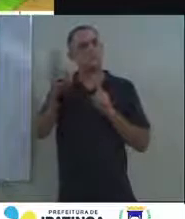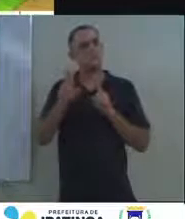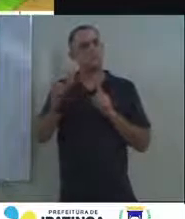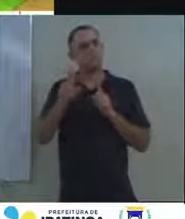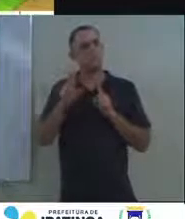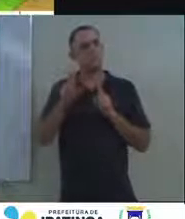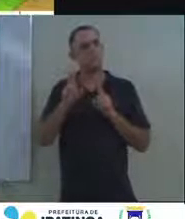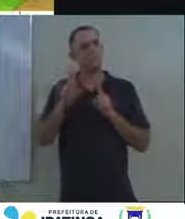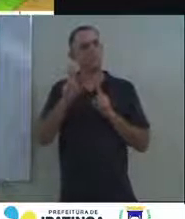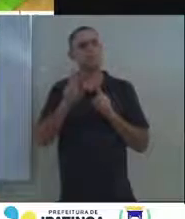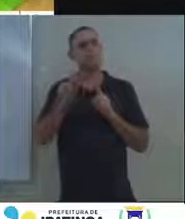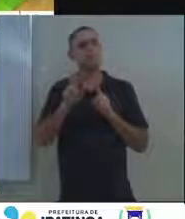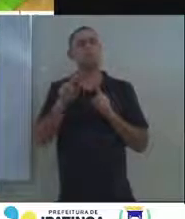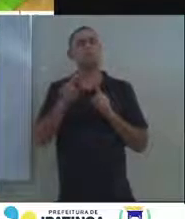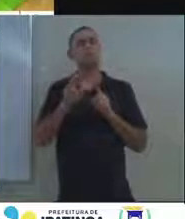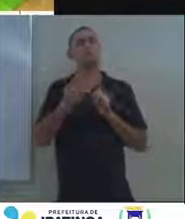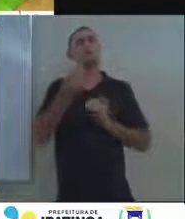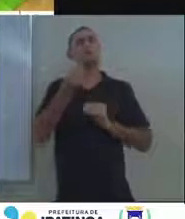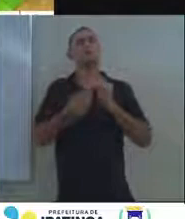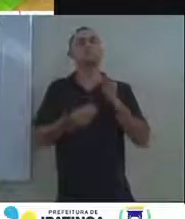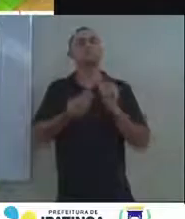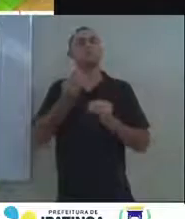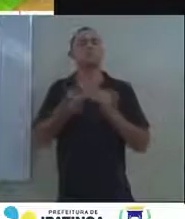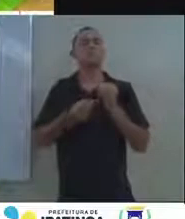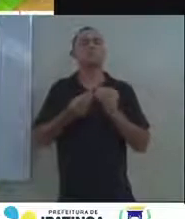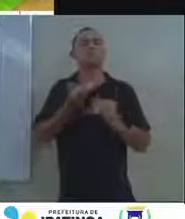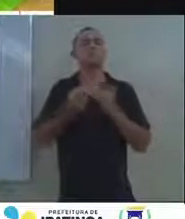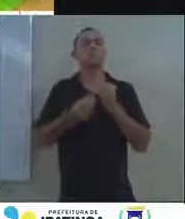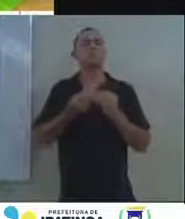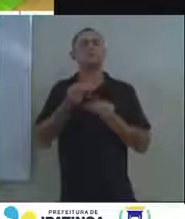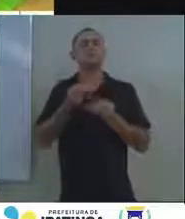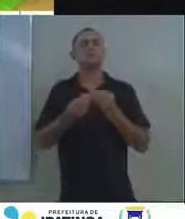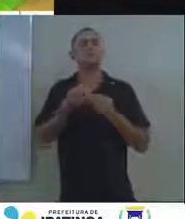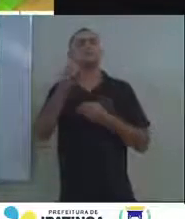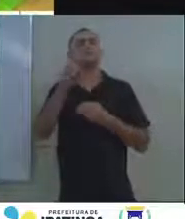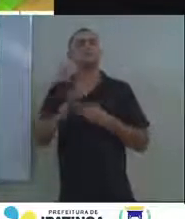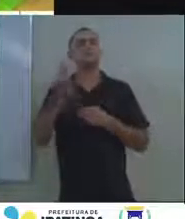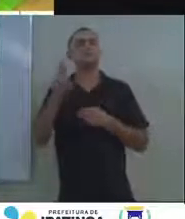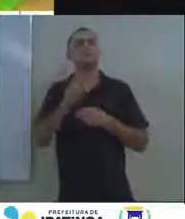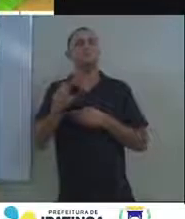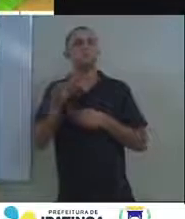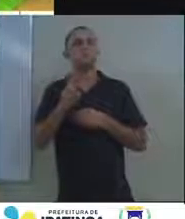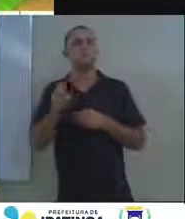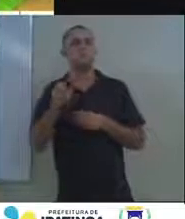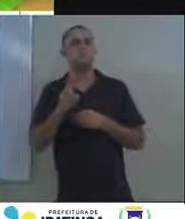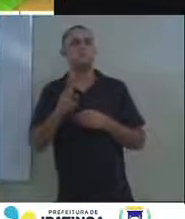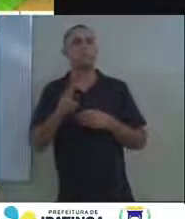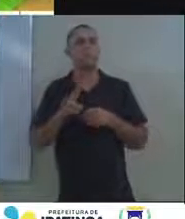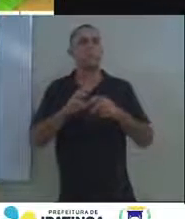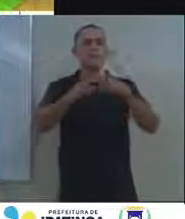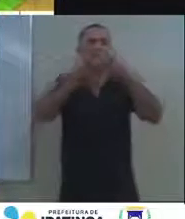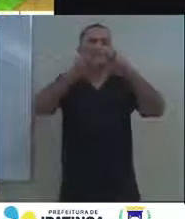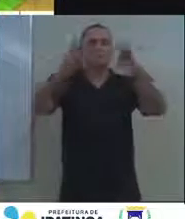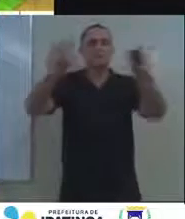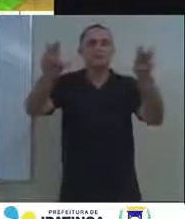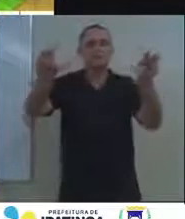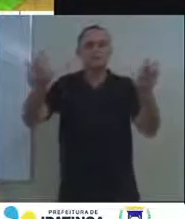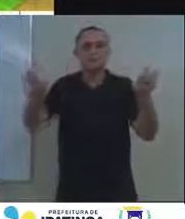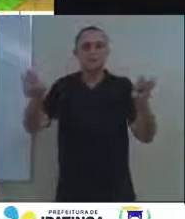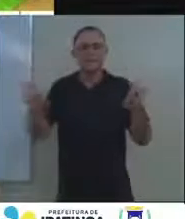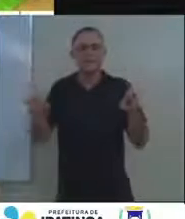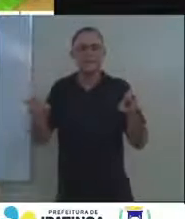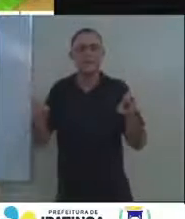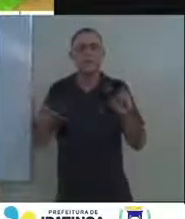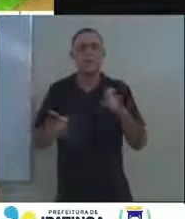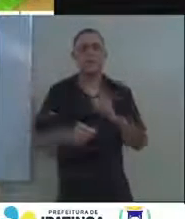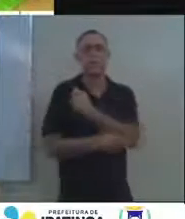de dispor a sala de aula. Então, a utilização de círculos, meia-lua dentro da sala de aula, muitas vezes